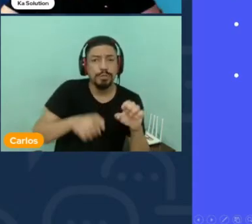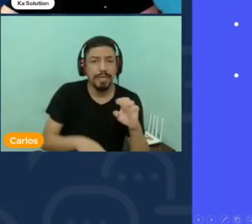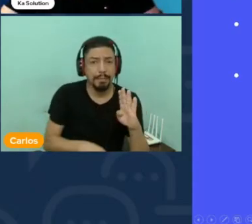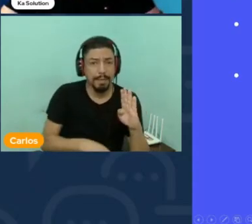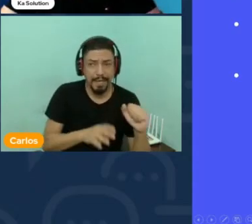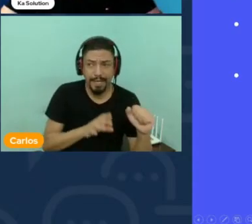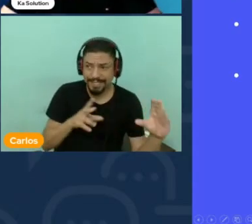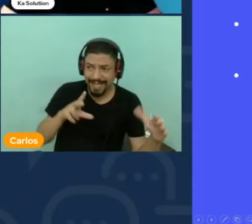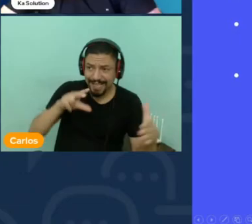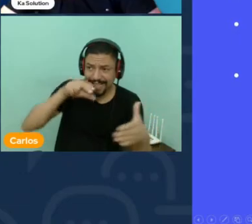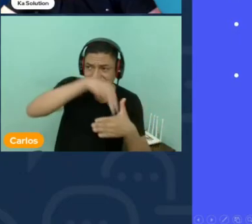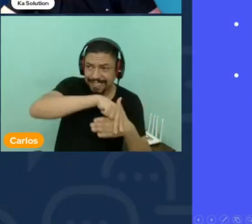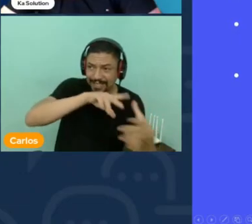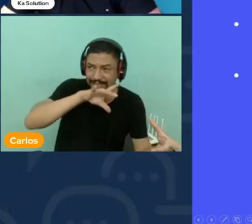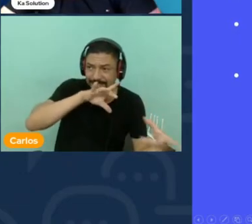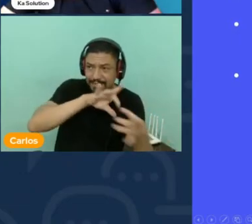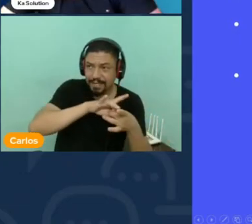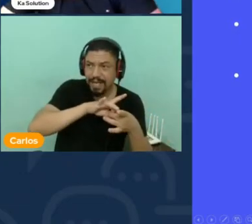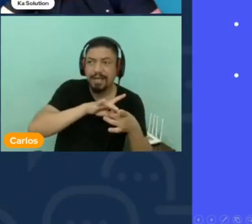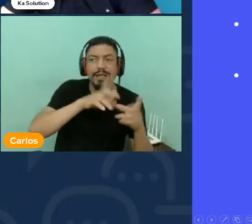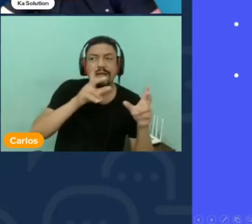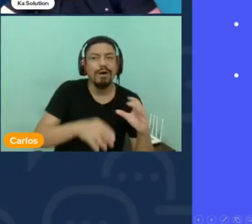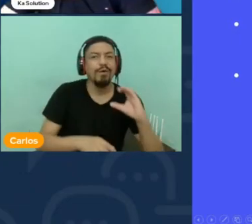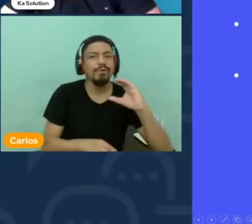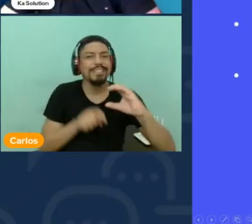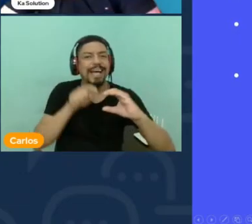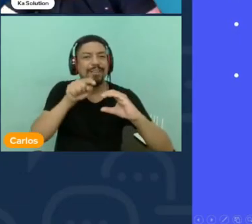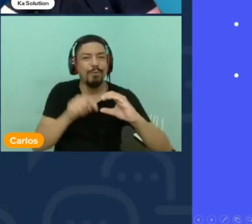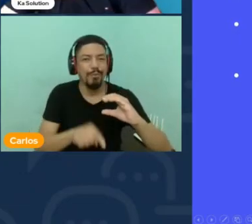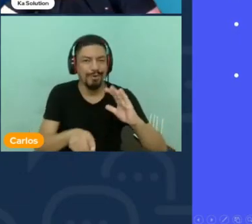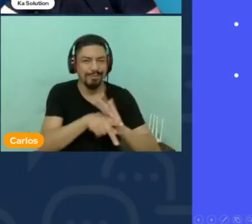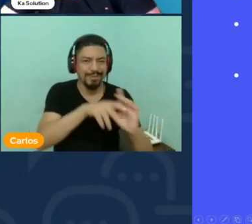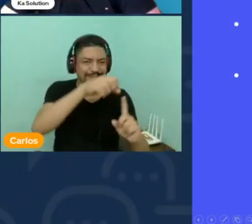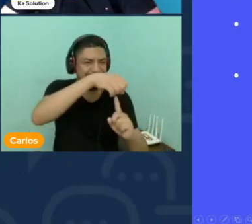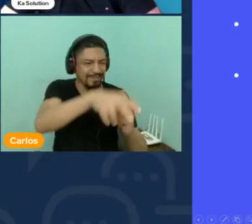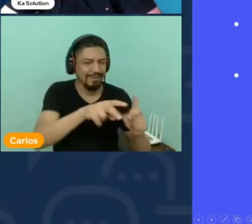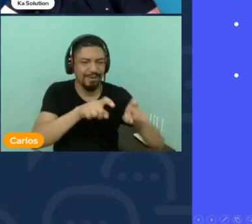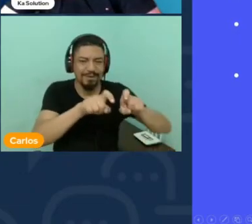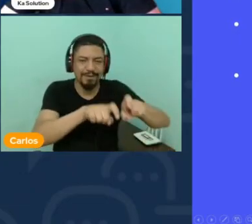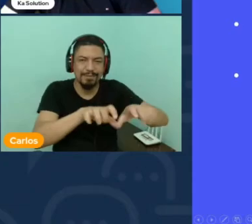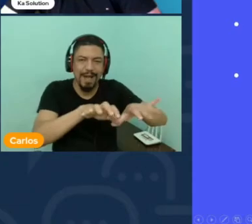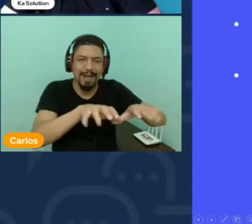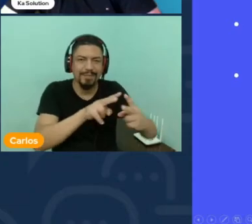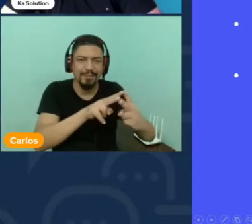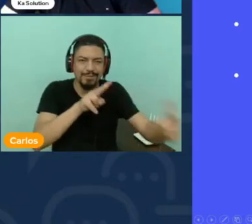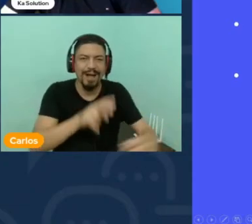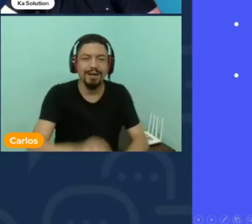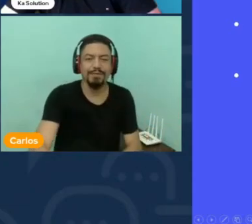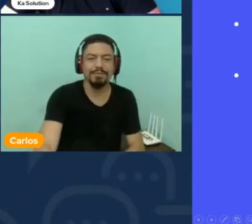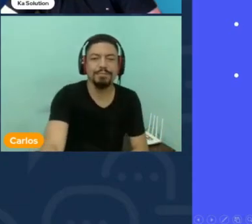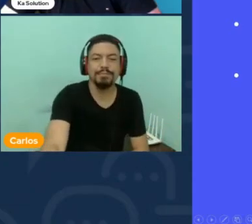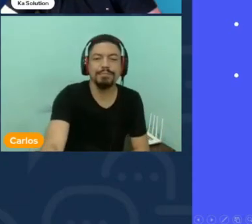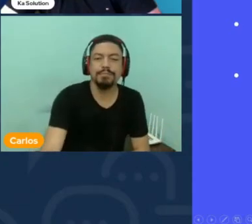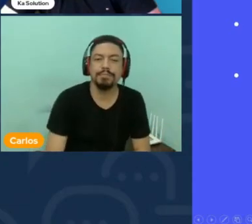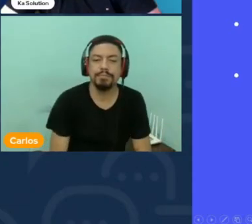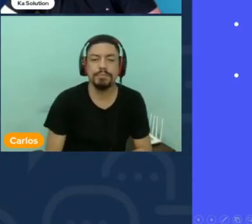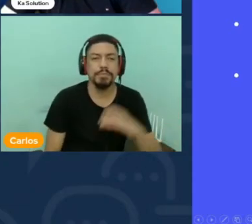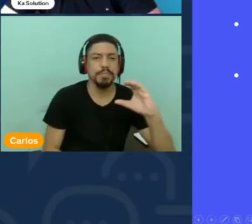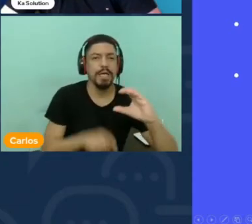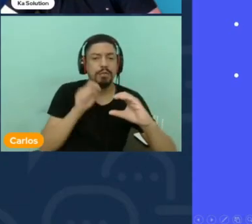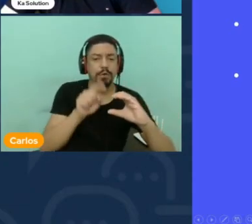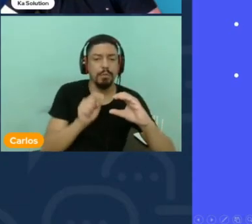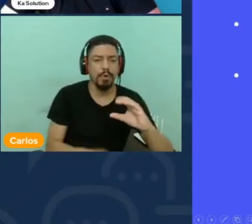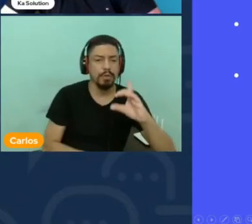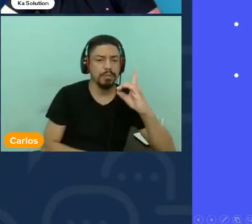essas instâncias. É o Drive C, por exemplo, lá do meu servidor. O Drive C, o Drive